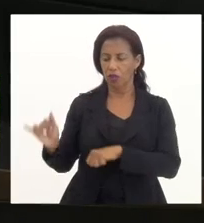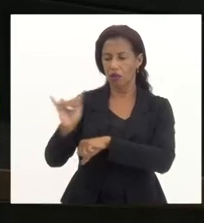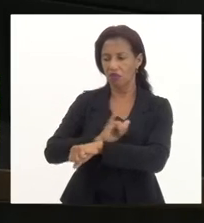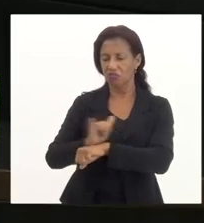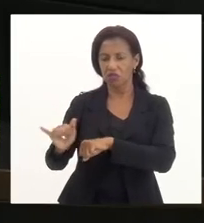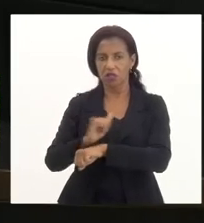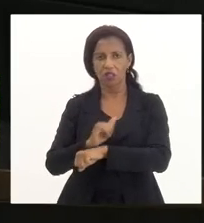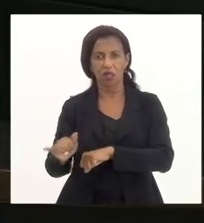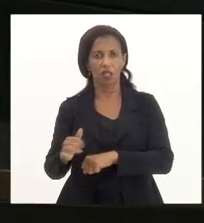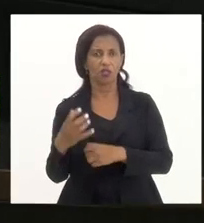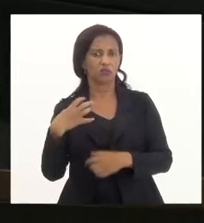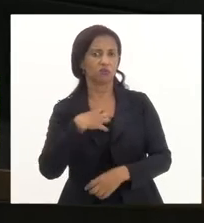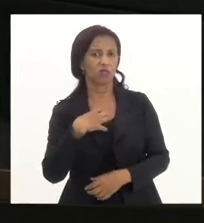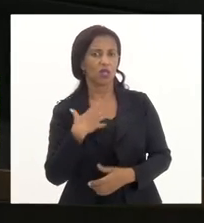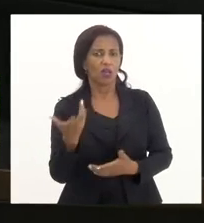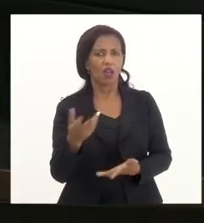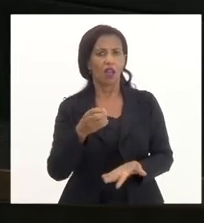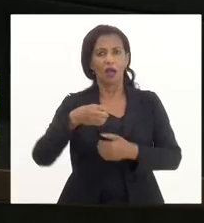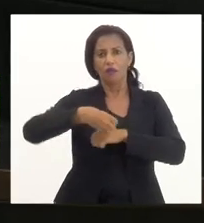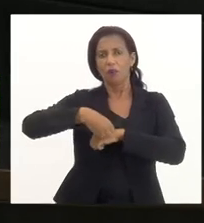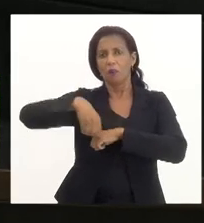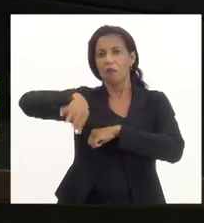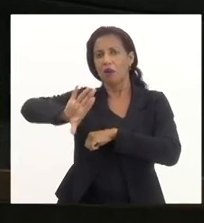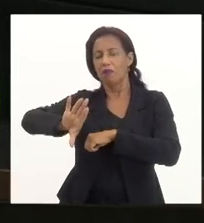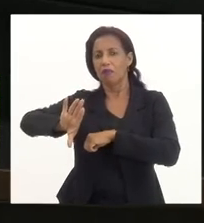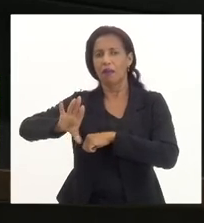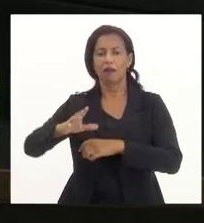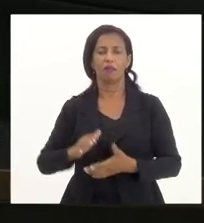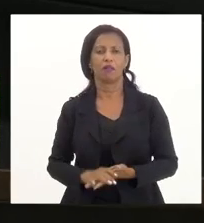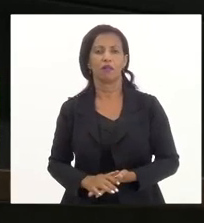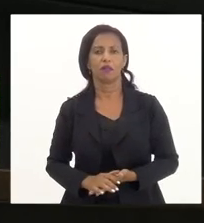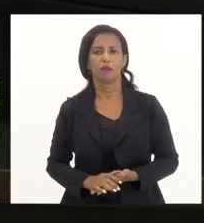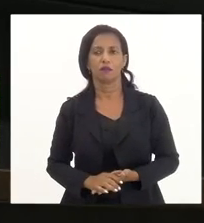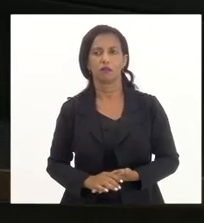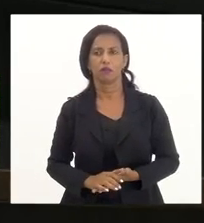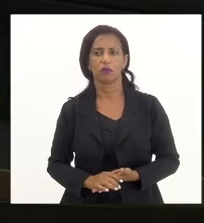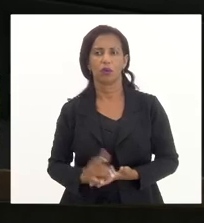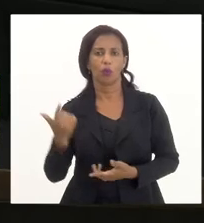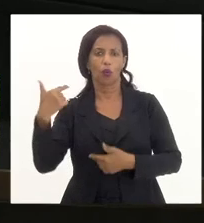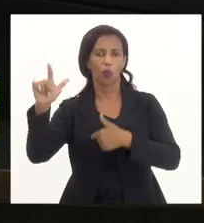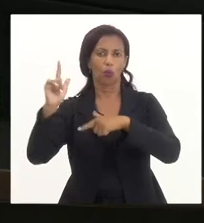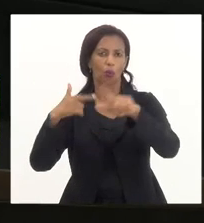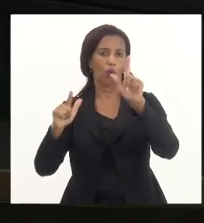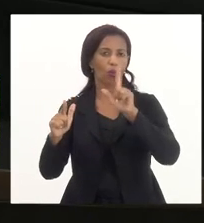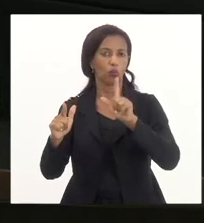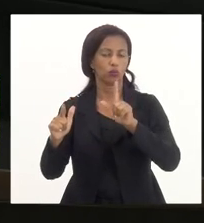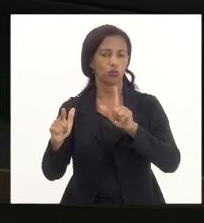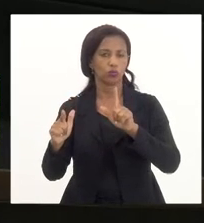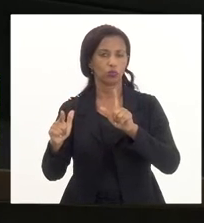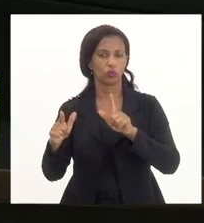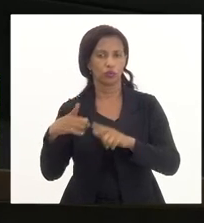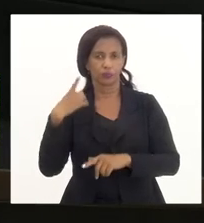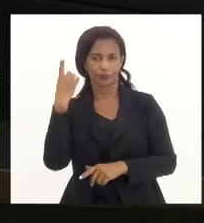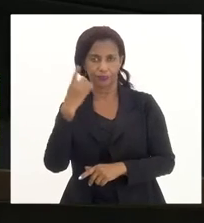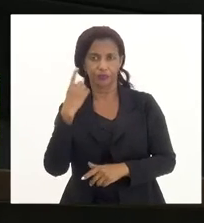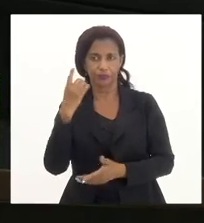no sentido de Vamos mandar uma manada exemplo de que outros integrantes